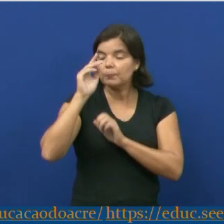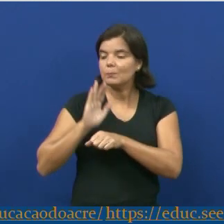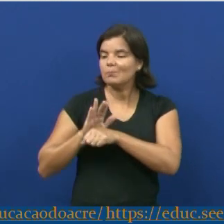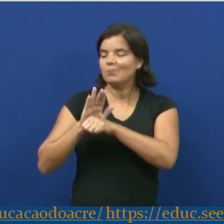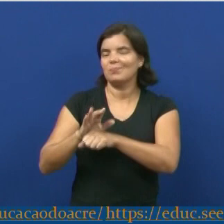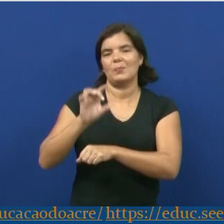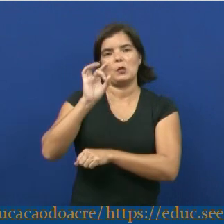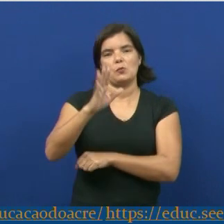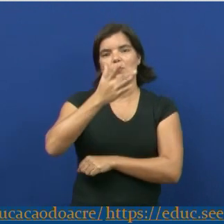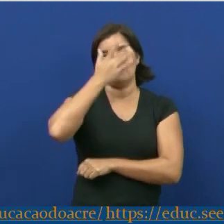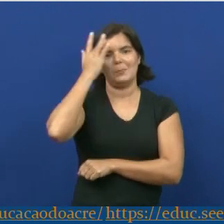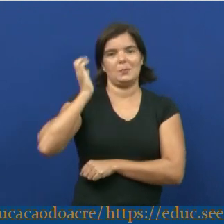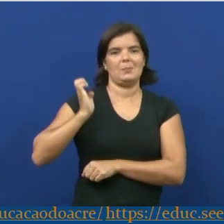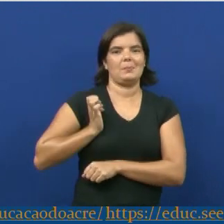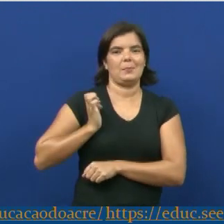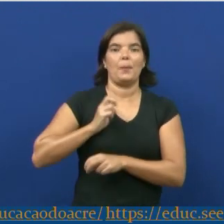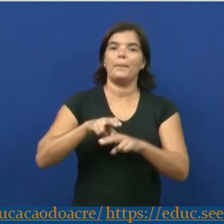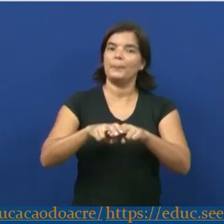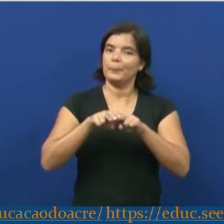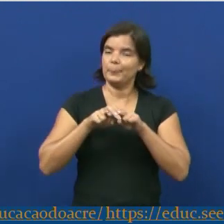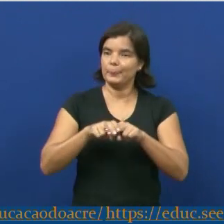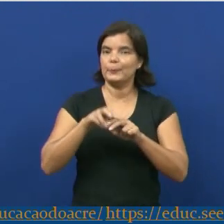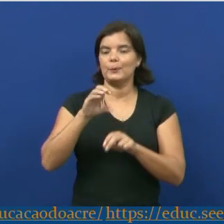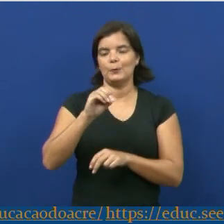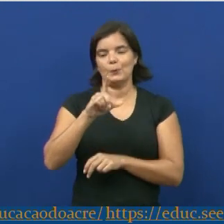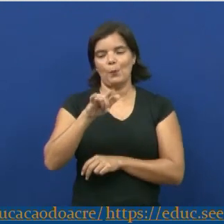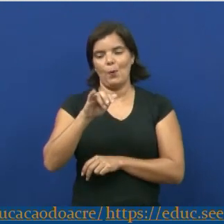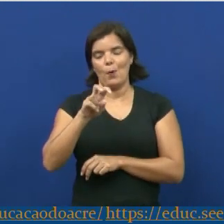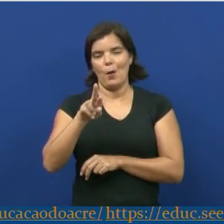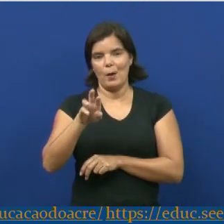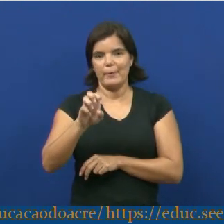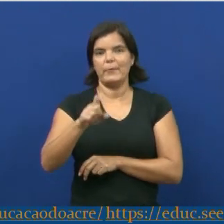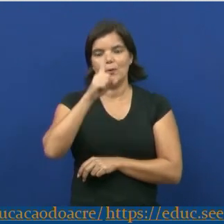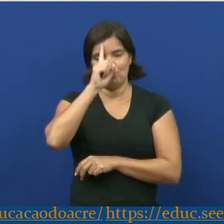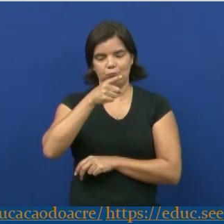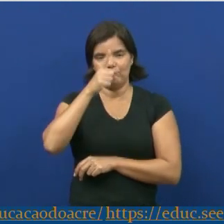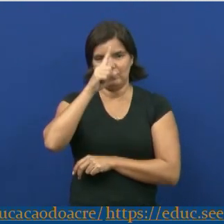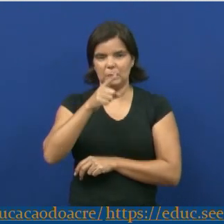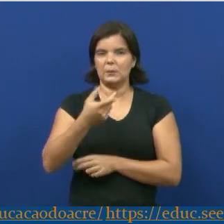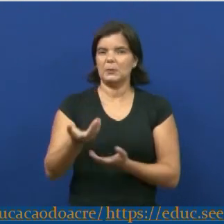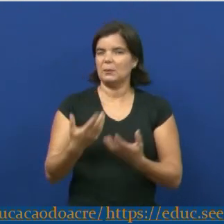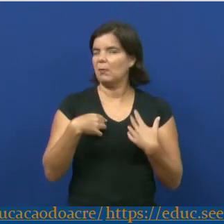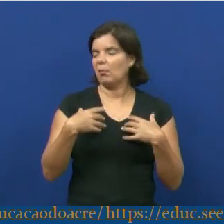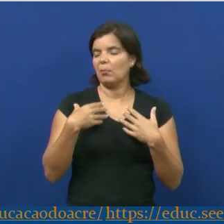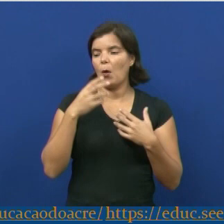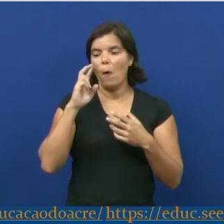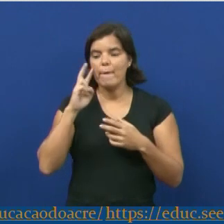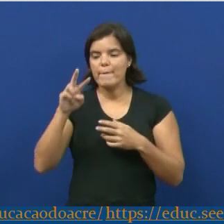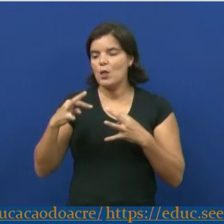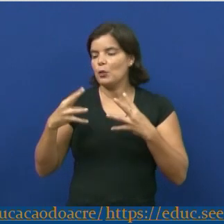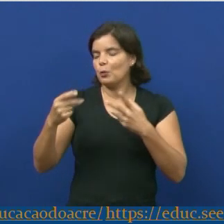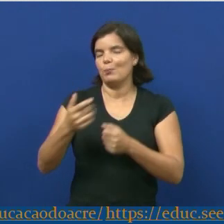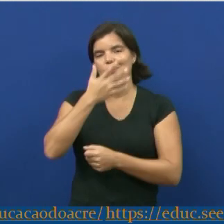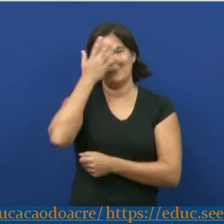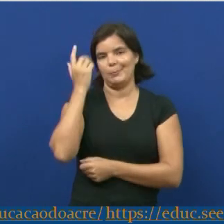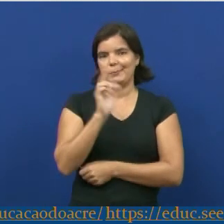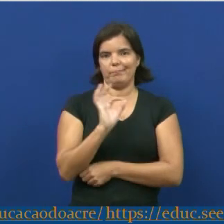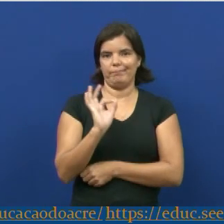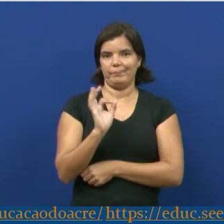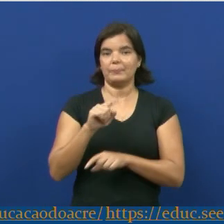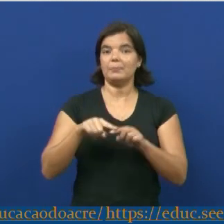favoreciam apenas aos burgueses, por isso ele foi considerado aí um ditador, né? Aquele cara que não estava olhando para todo mundo,